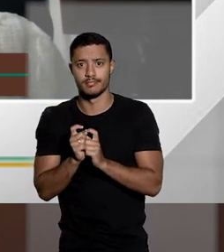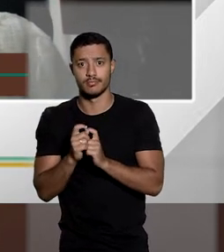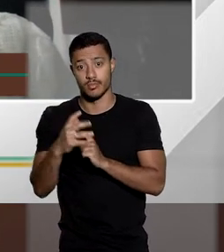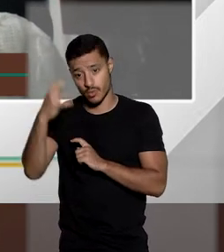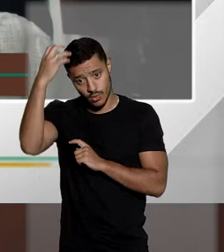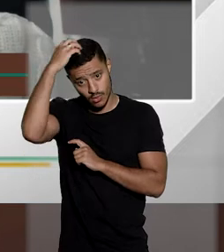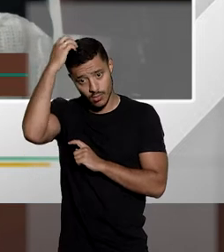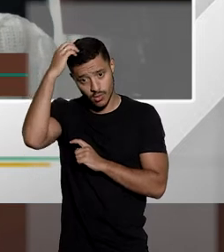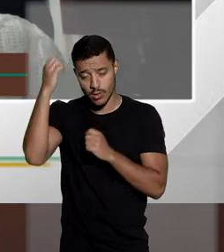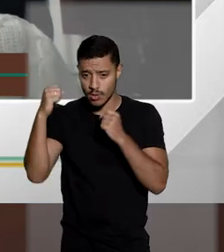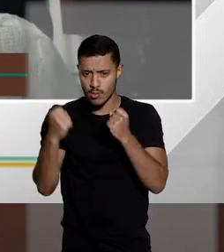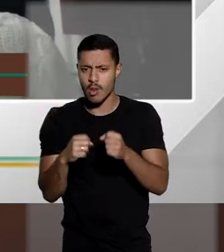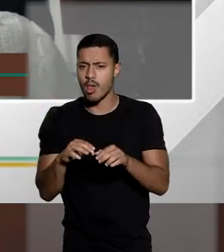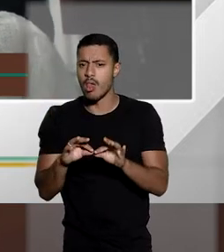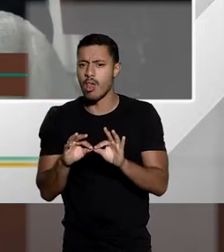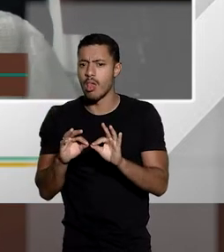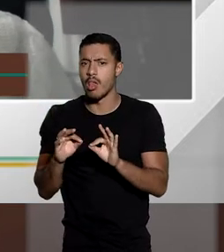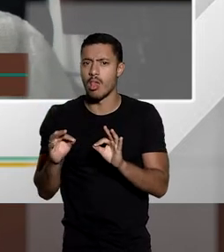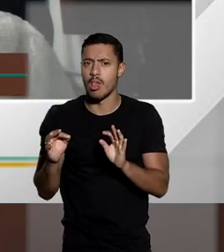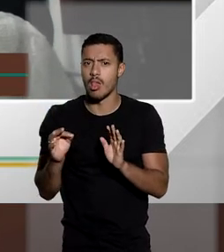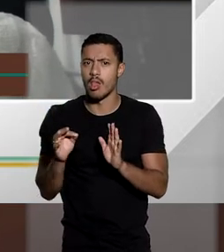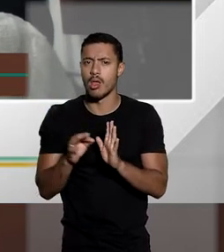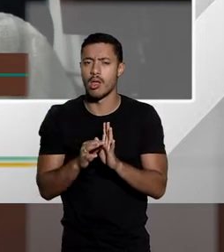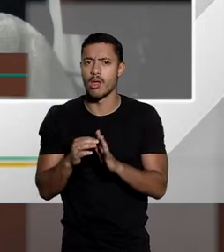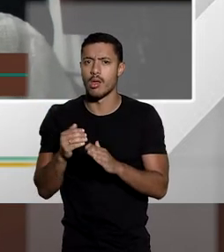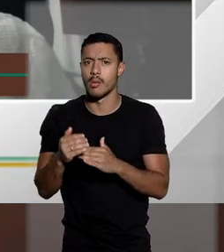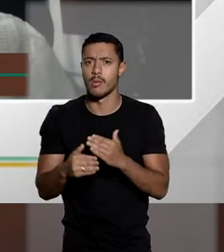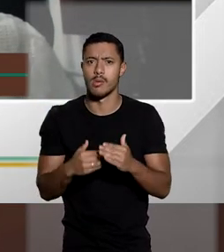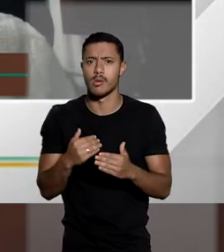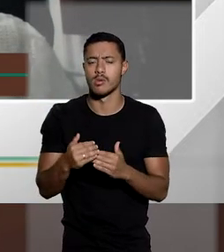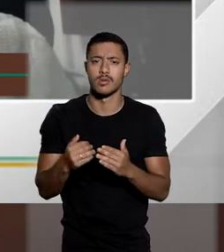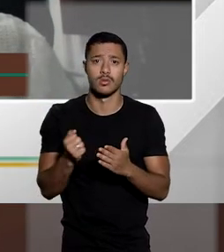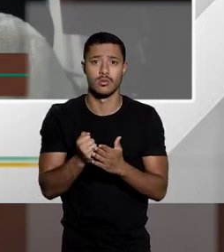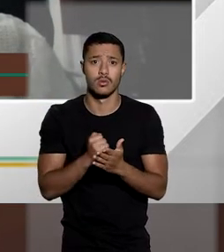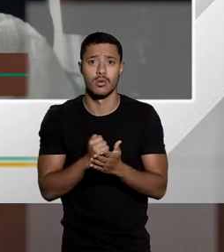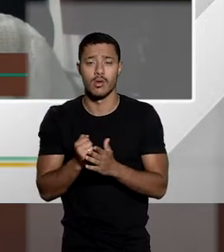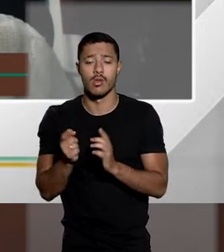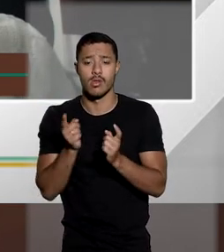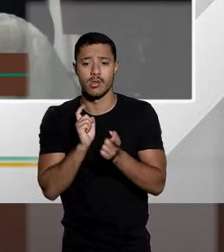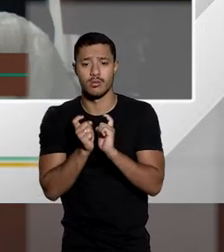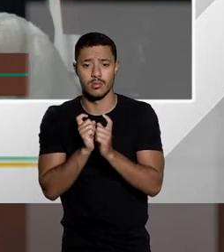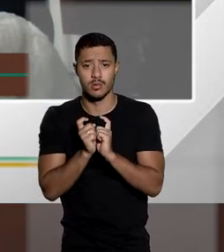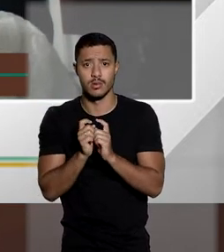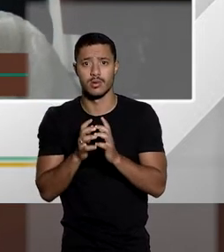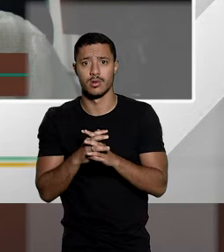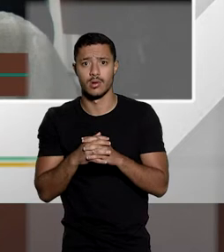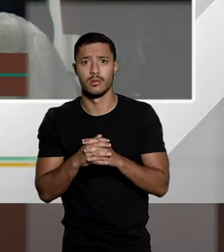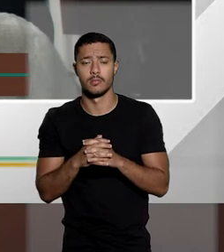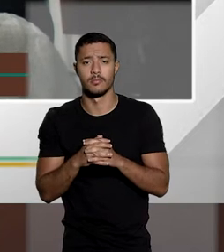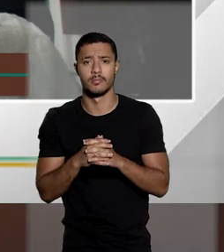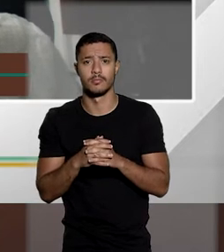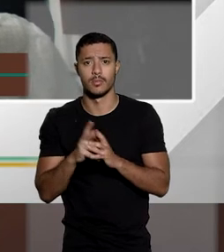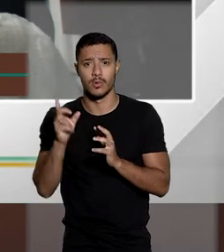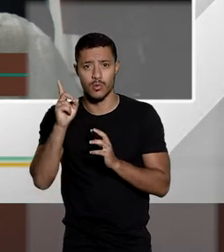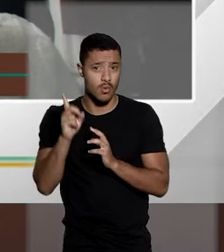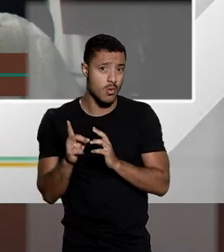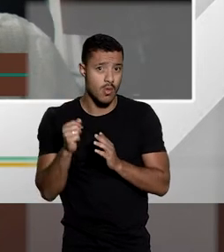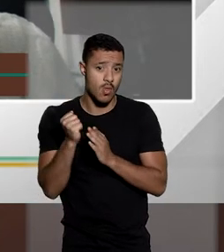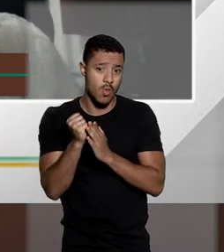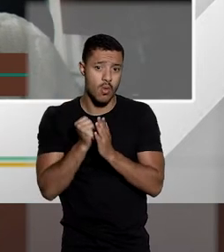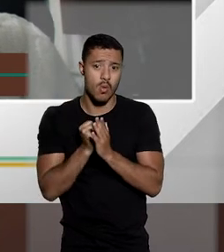príncipe, que podem levar a alterações do contrato administrativo. O direito